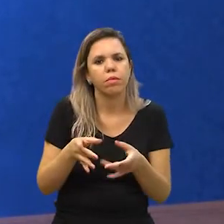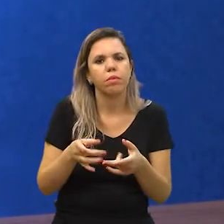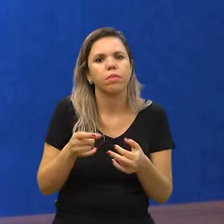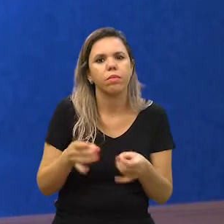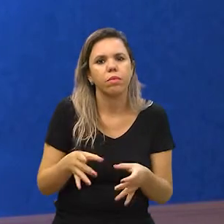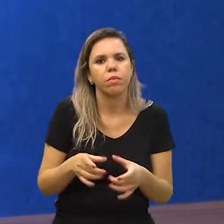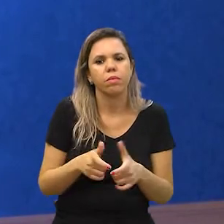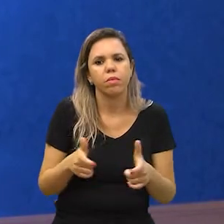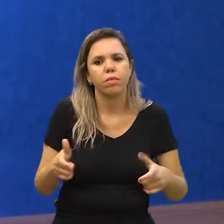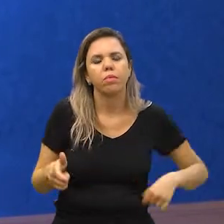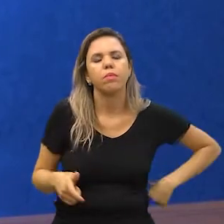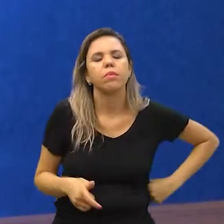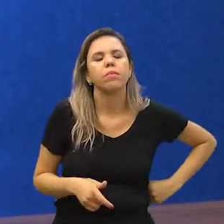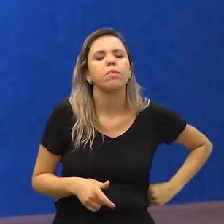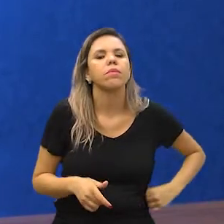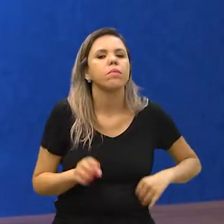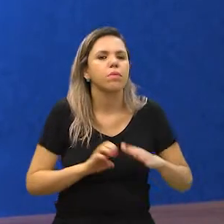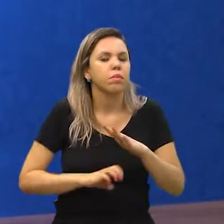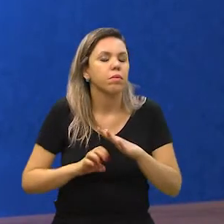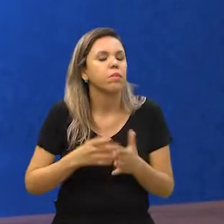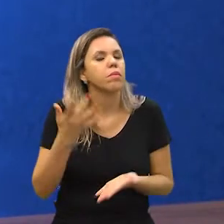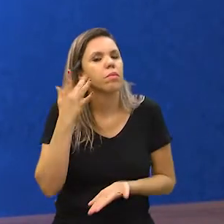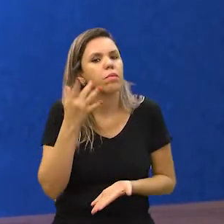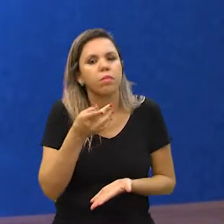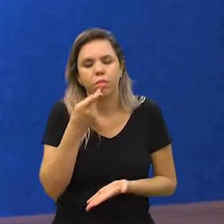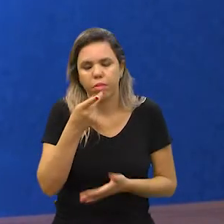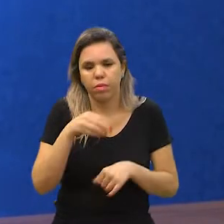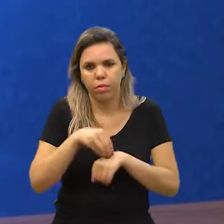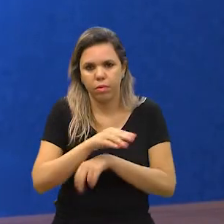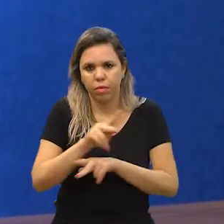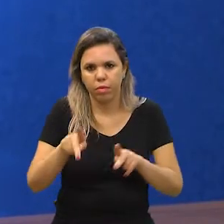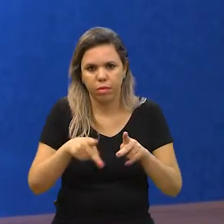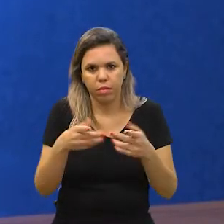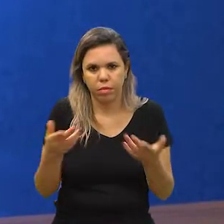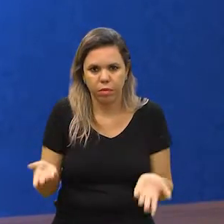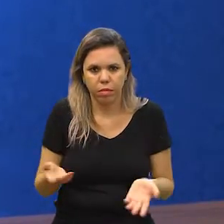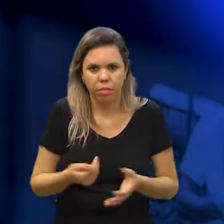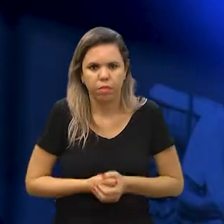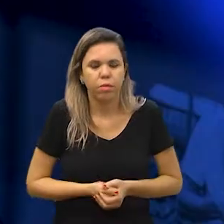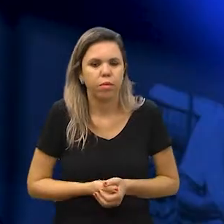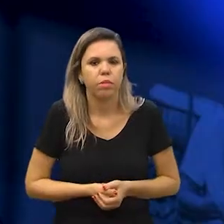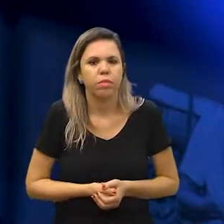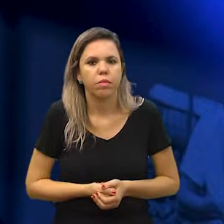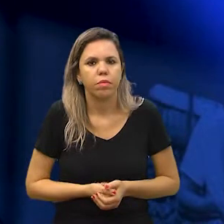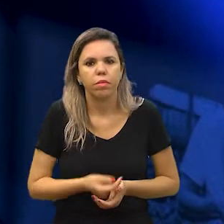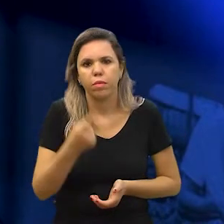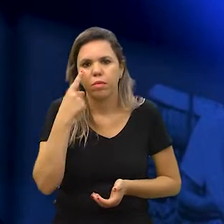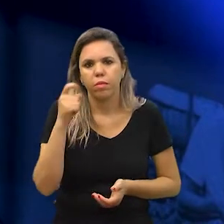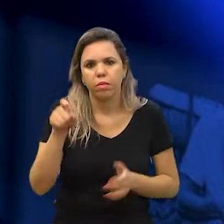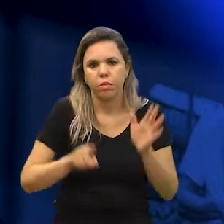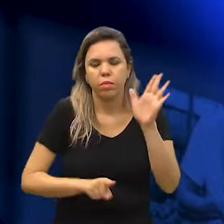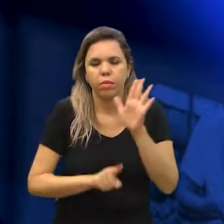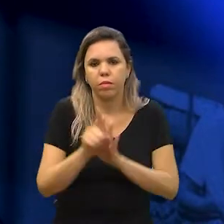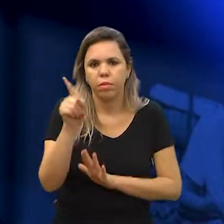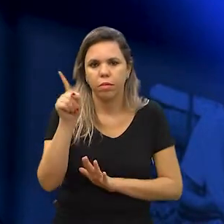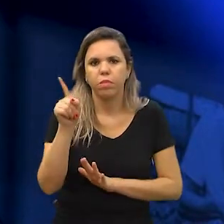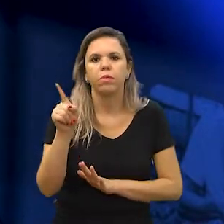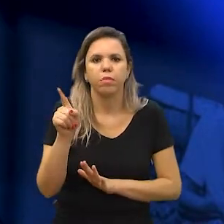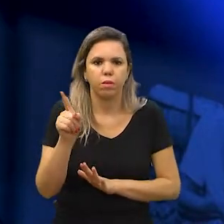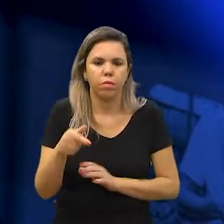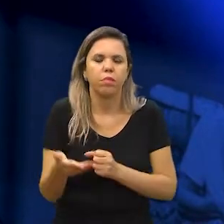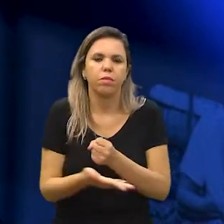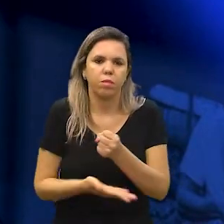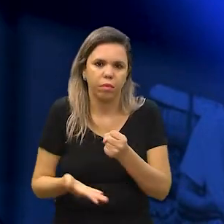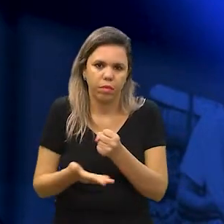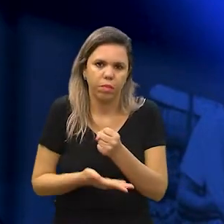para uma grande empresa? O que você diria para essa pessoa? Muito interessante a sua pergunta e foi